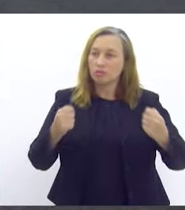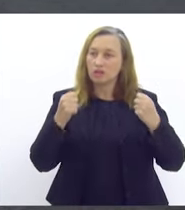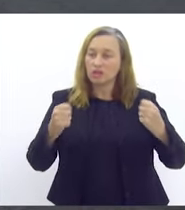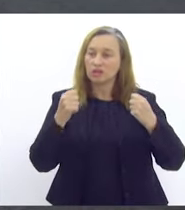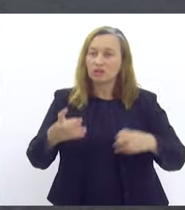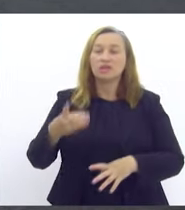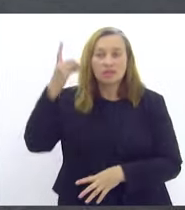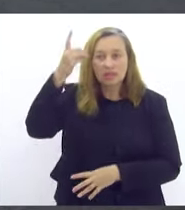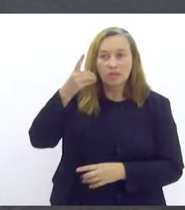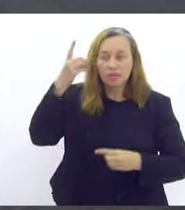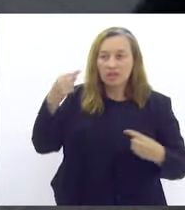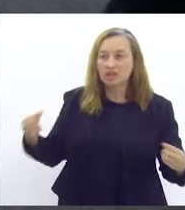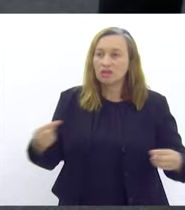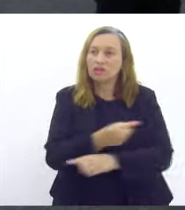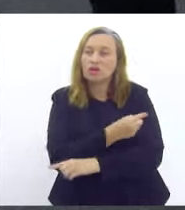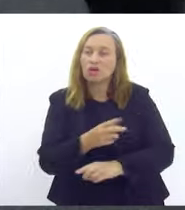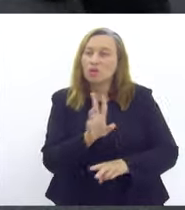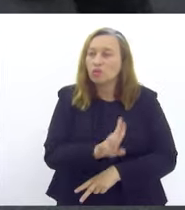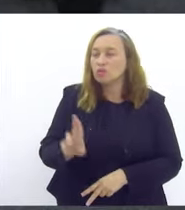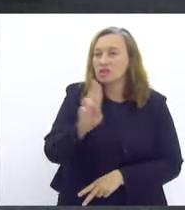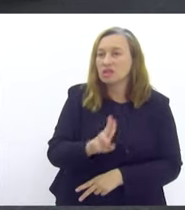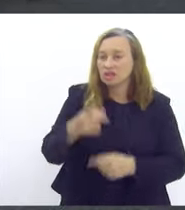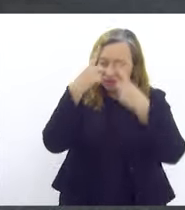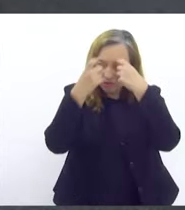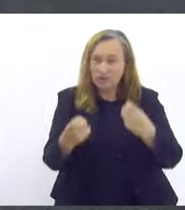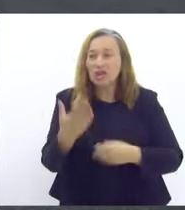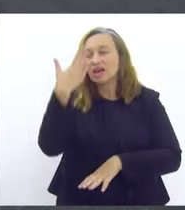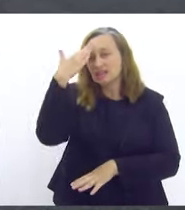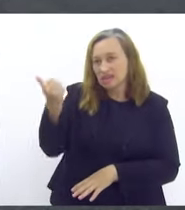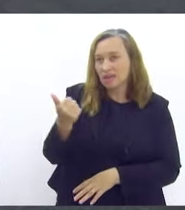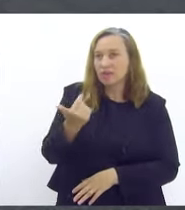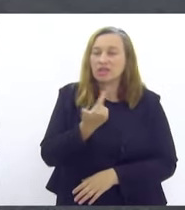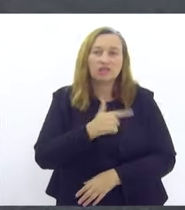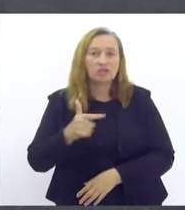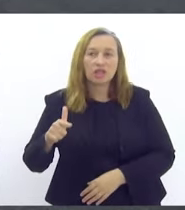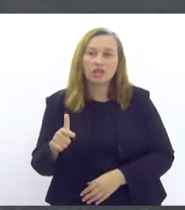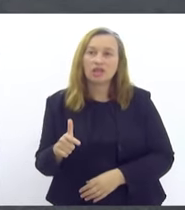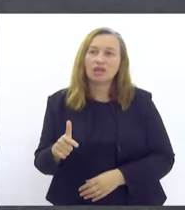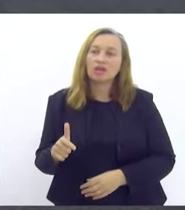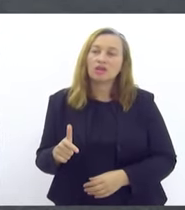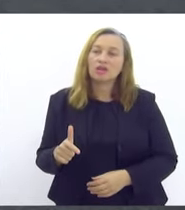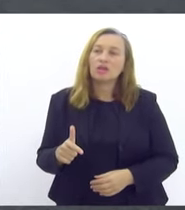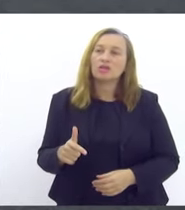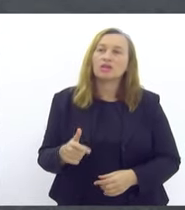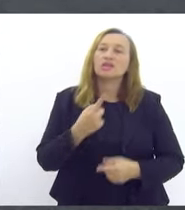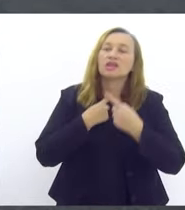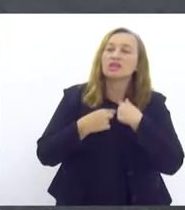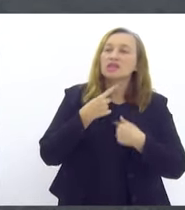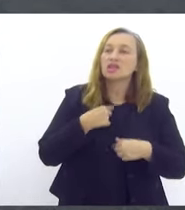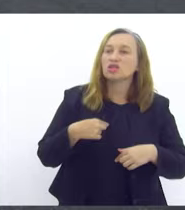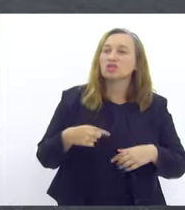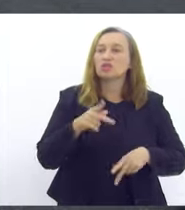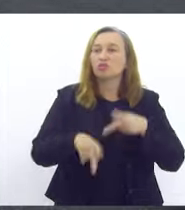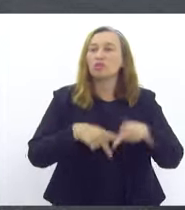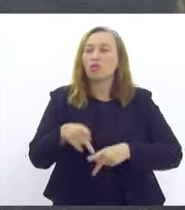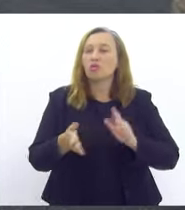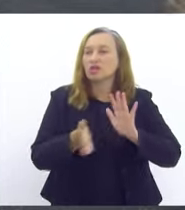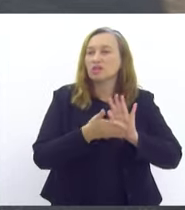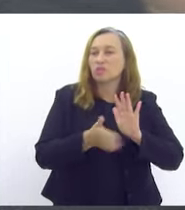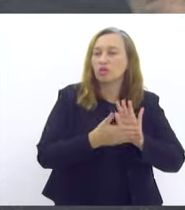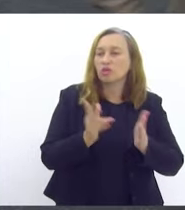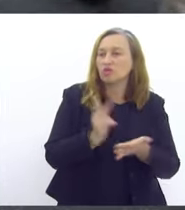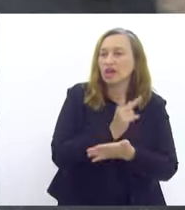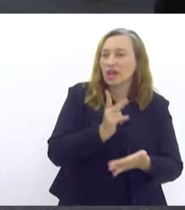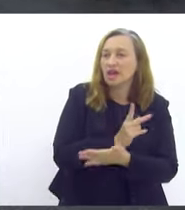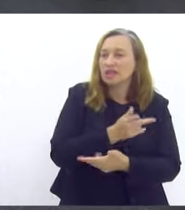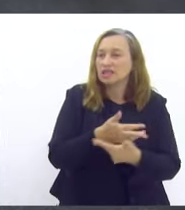da oposição, usando de violência, porque sabem que não tem adesão popular para essa proposta falida e que deve ter